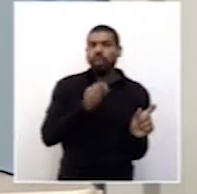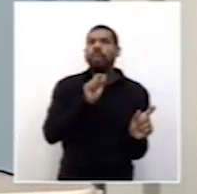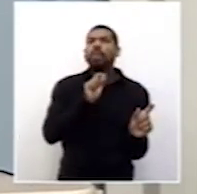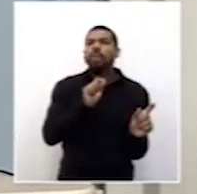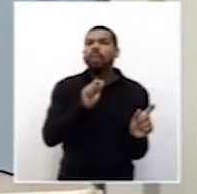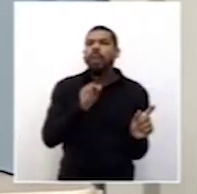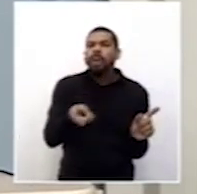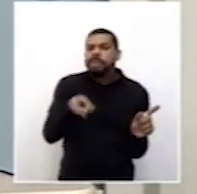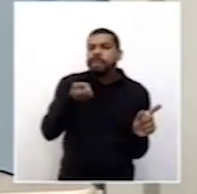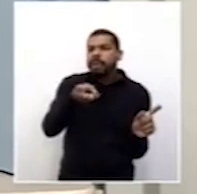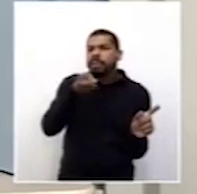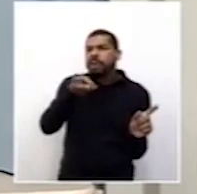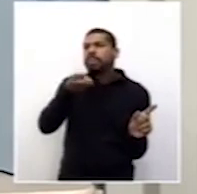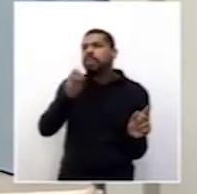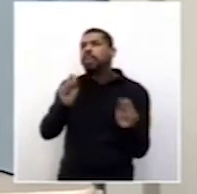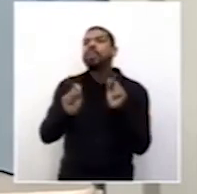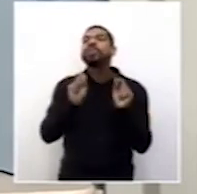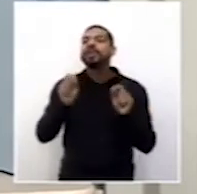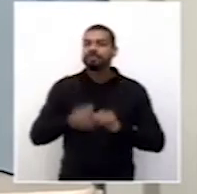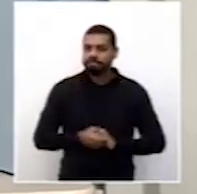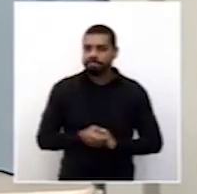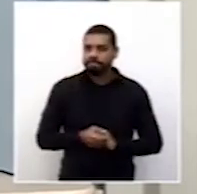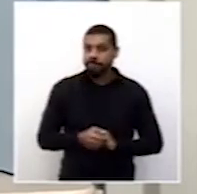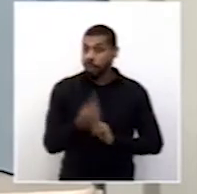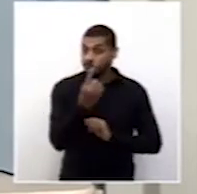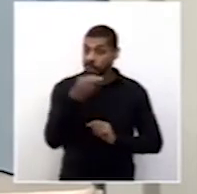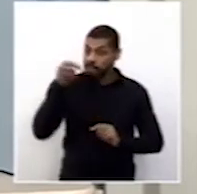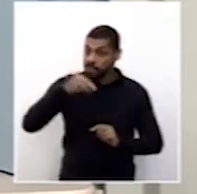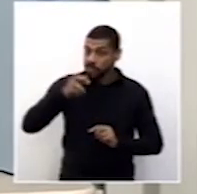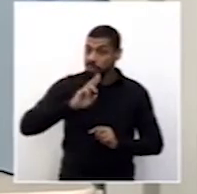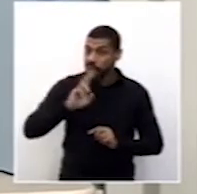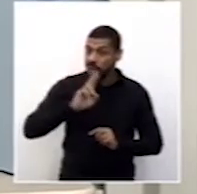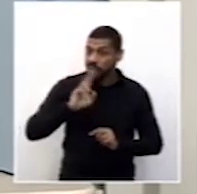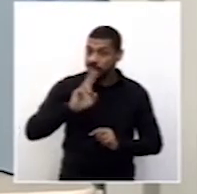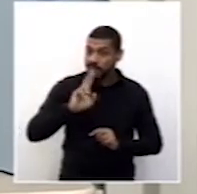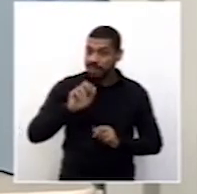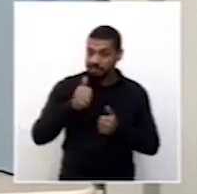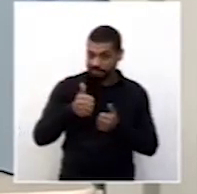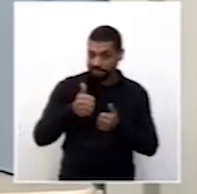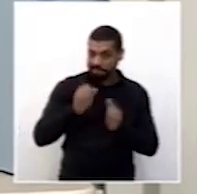história observa? Ok? 1 minutinho para vocês responderem.